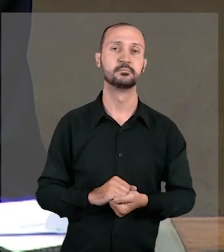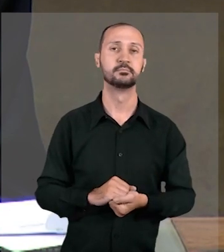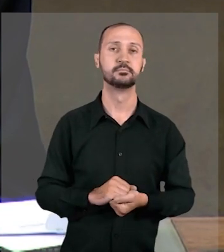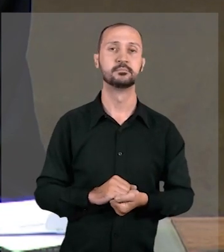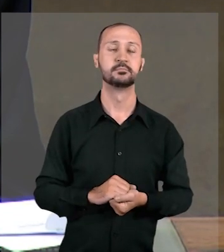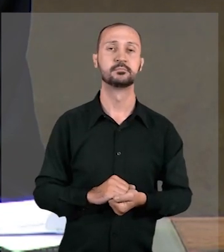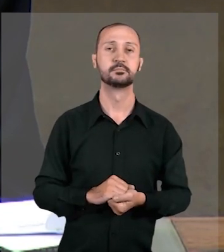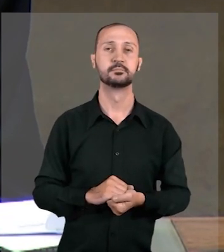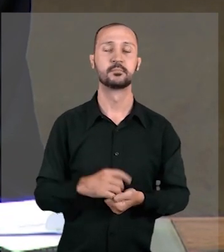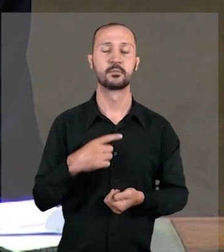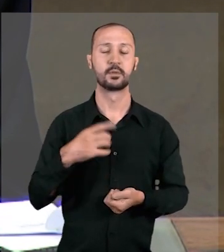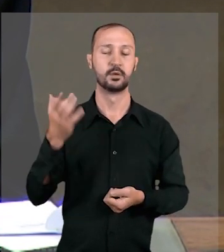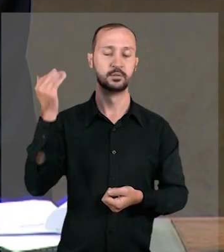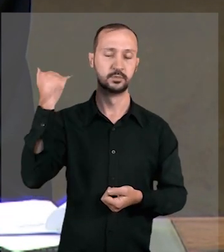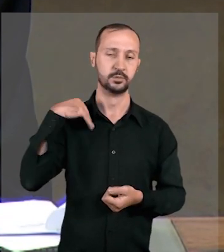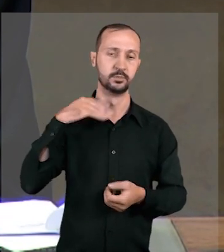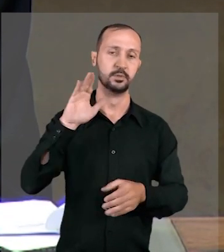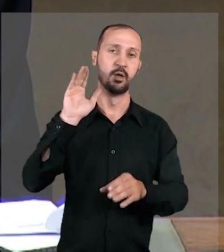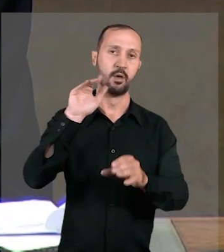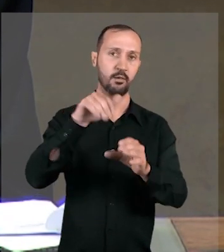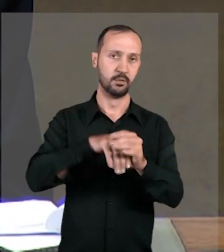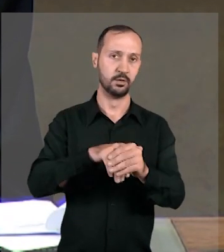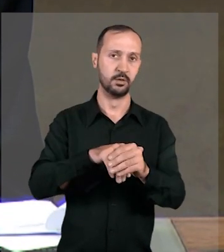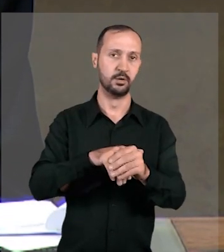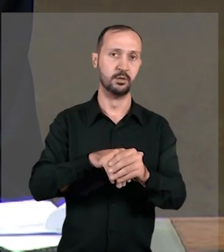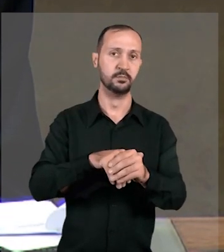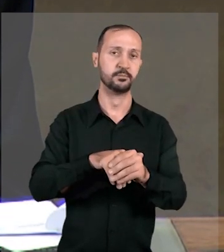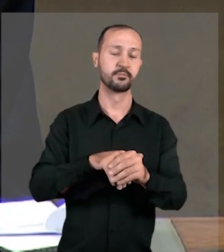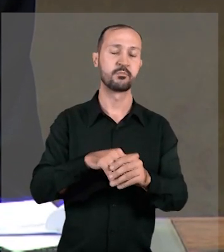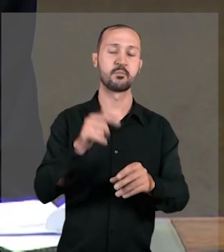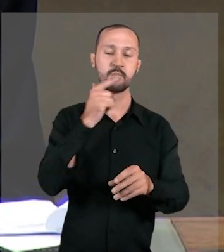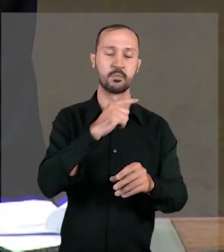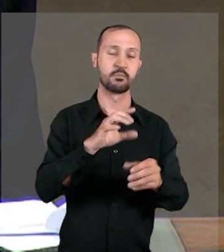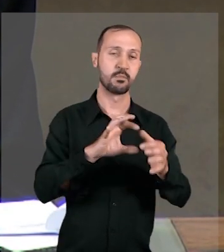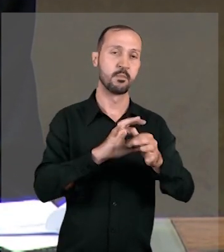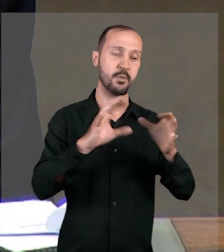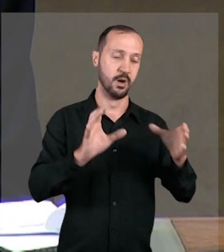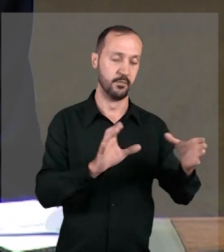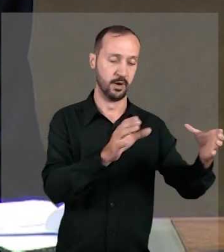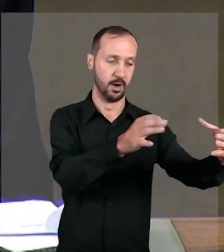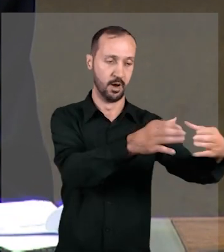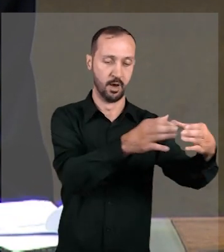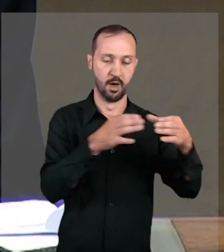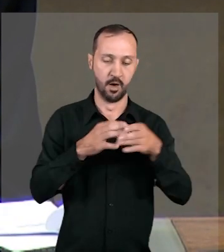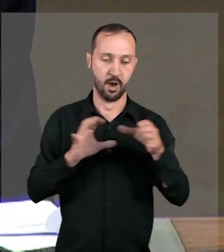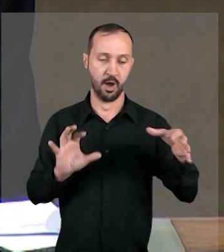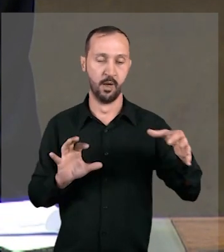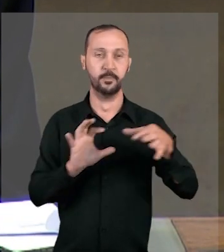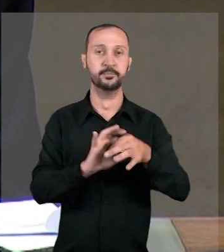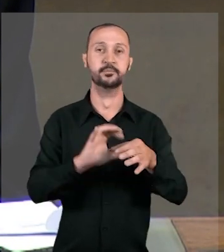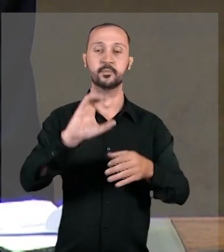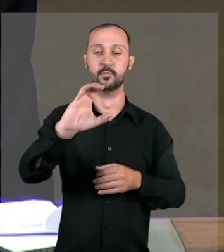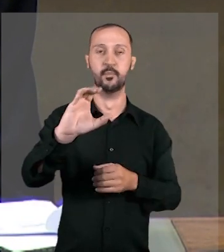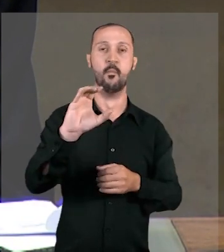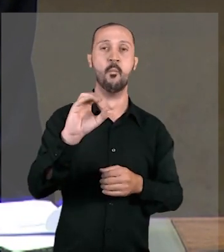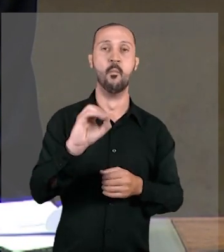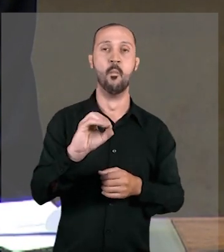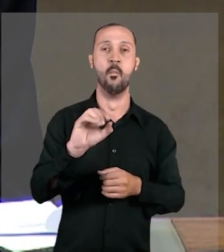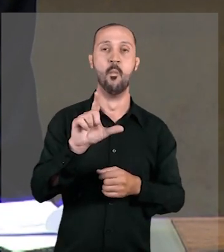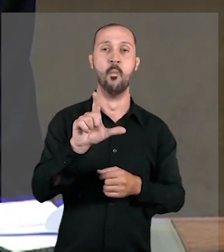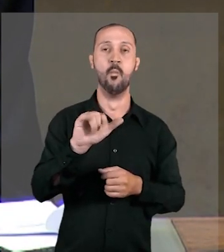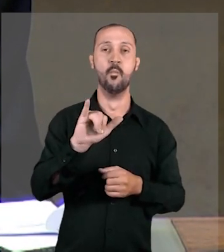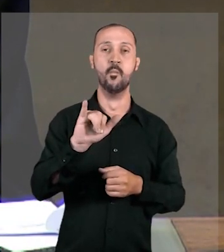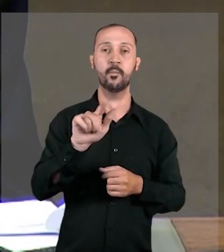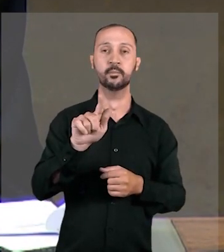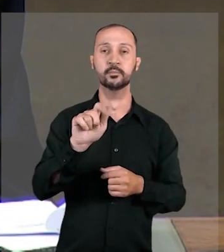as últimas eleições ele ainda permitia a coligação. Agora a coligação foi extinta.